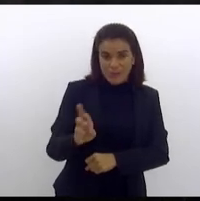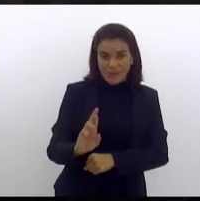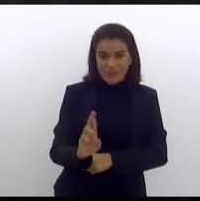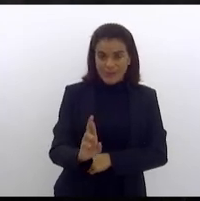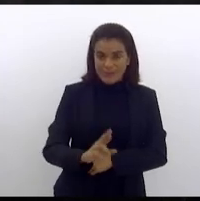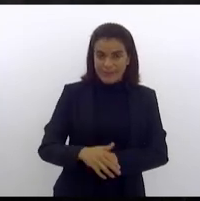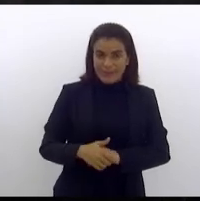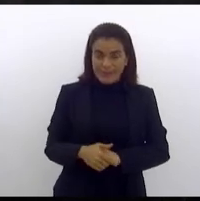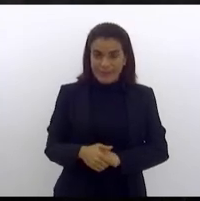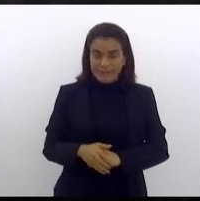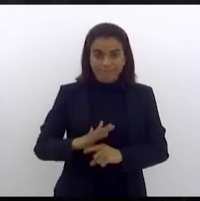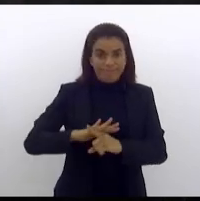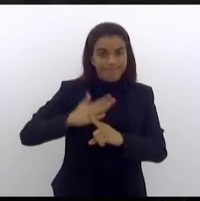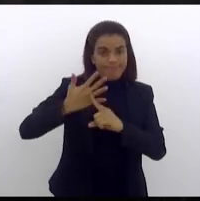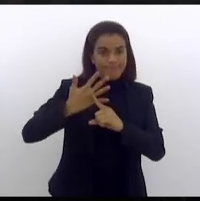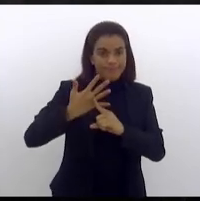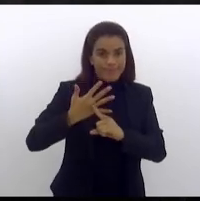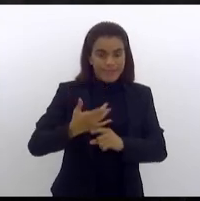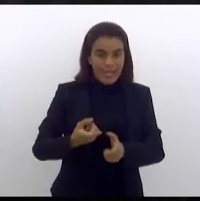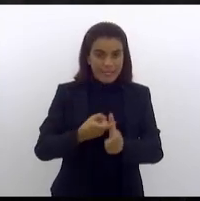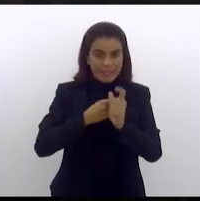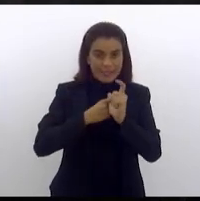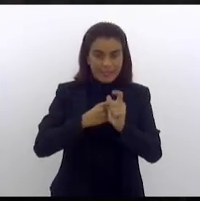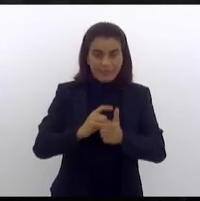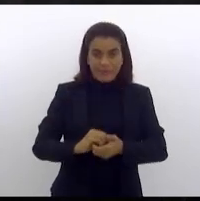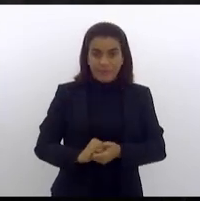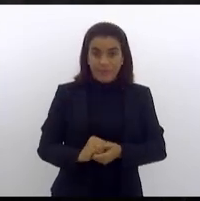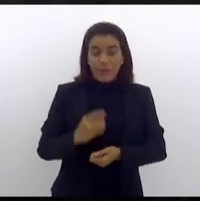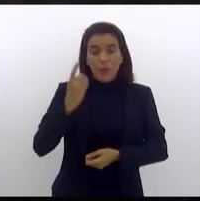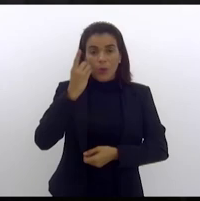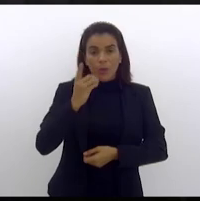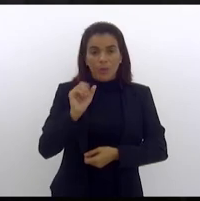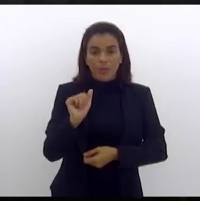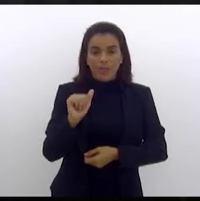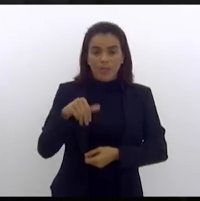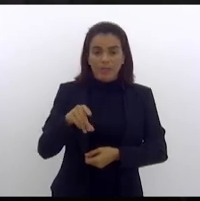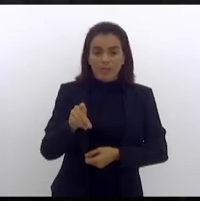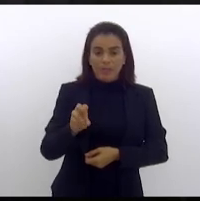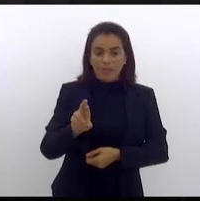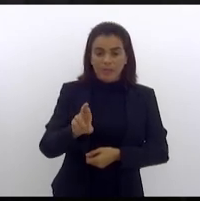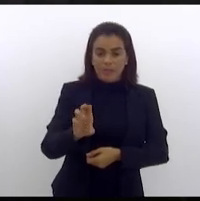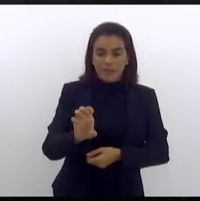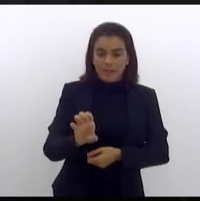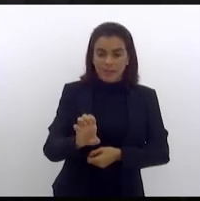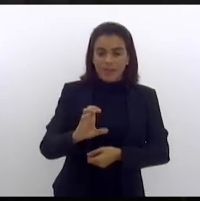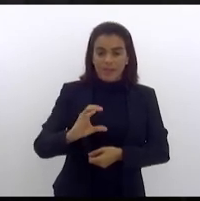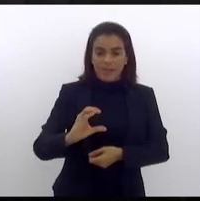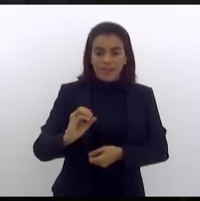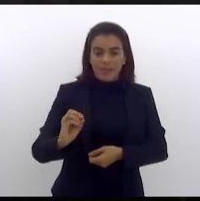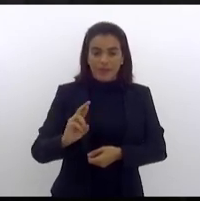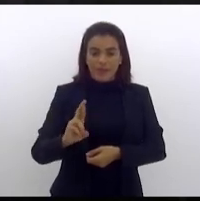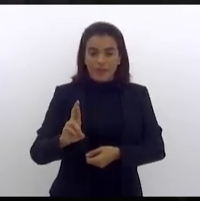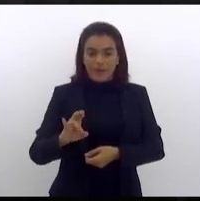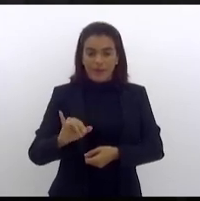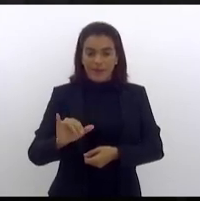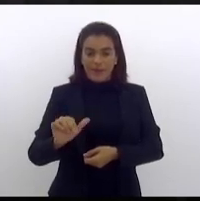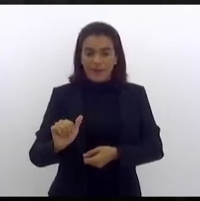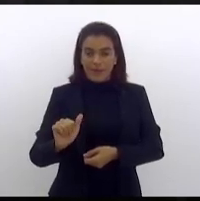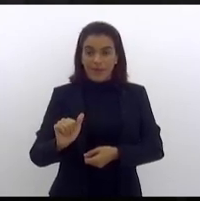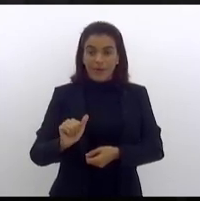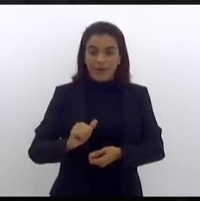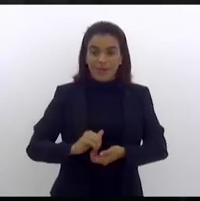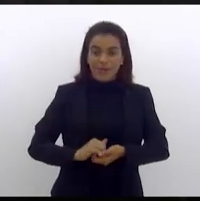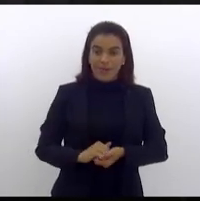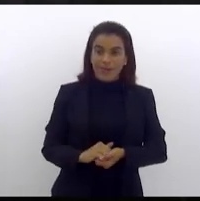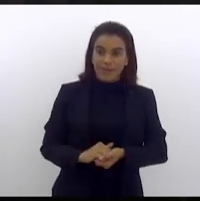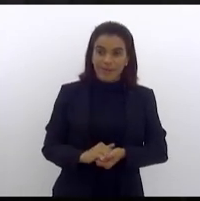deais Deputado Andra Correia em um evento na manhã de